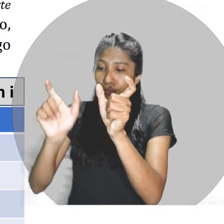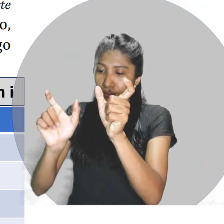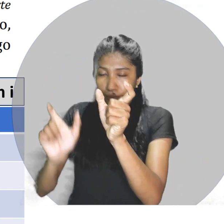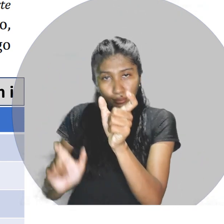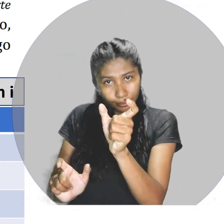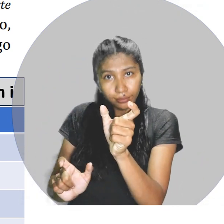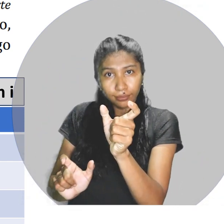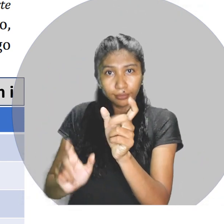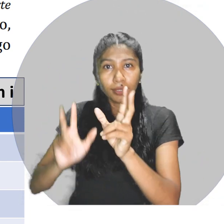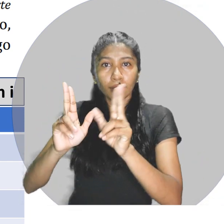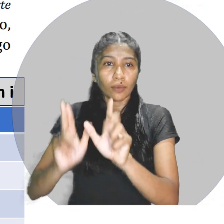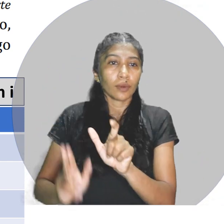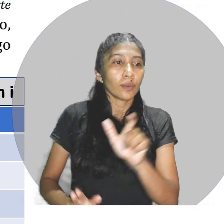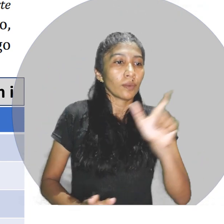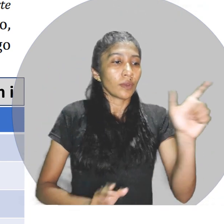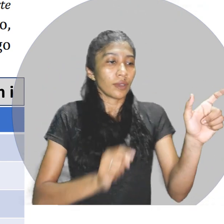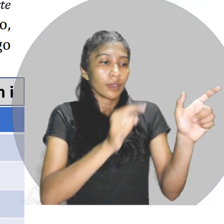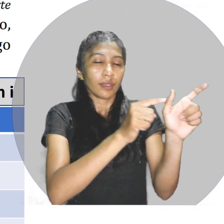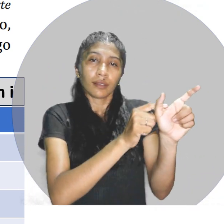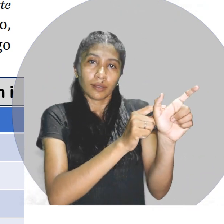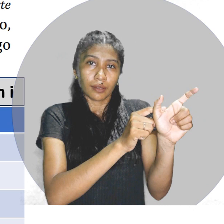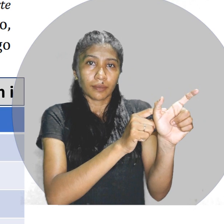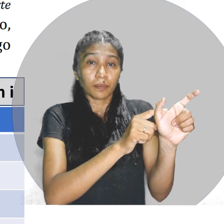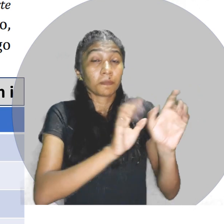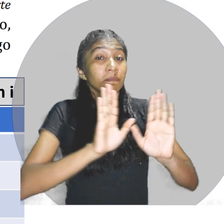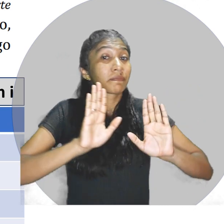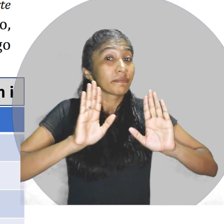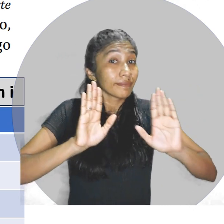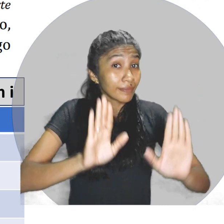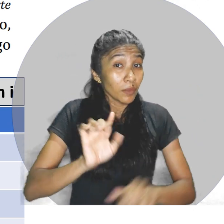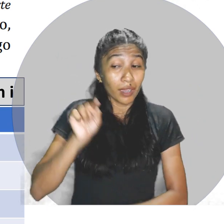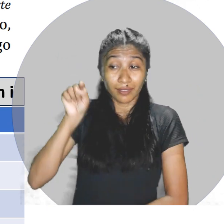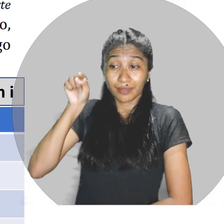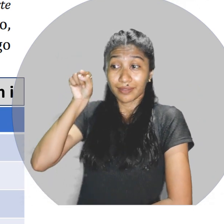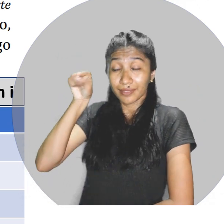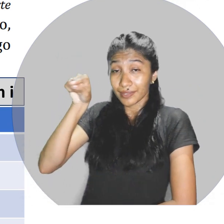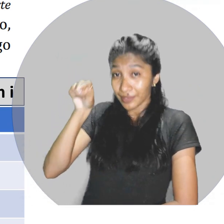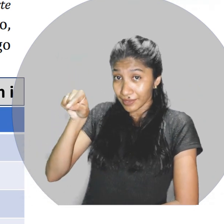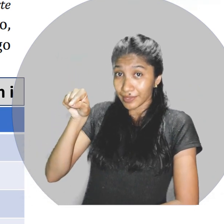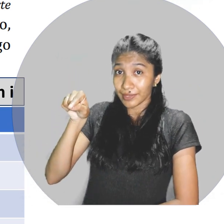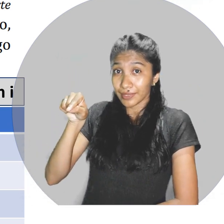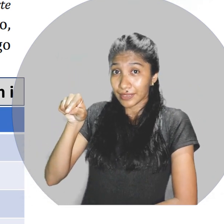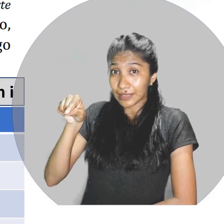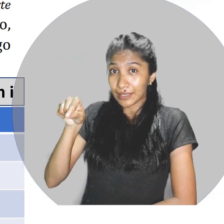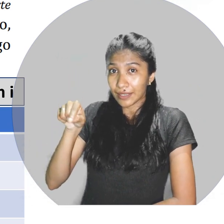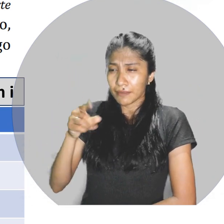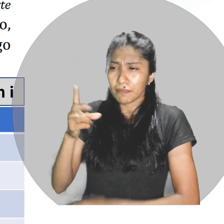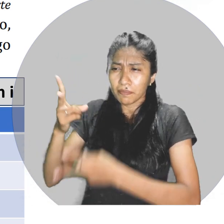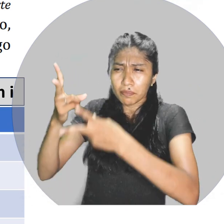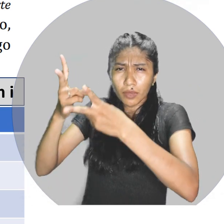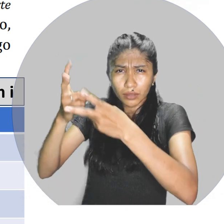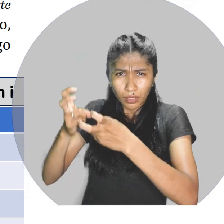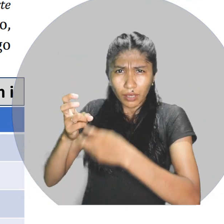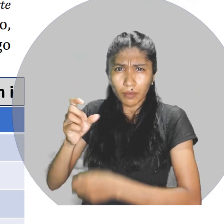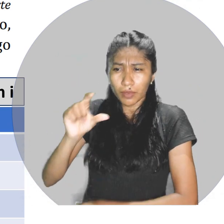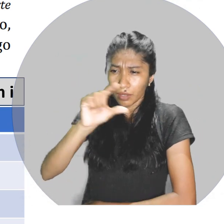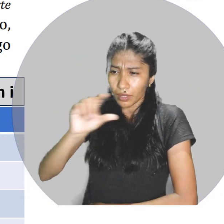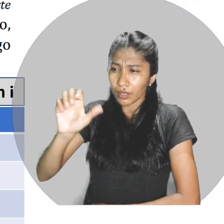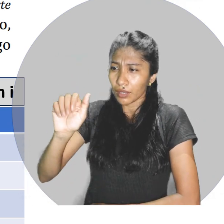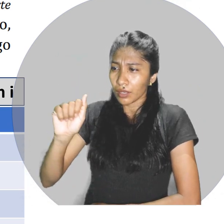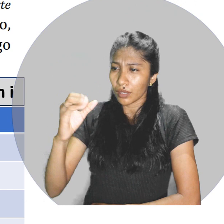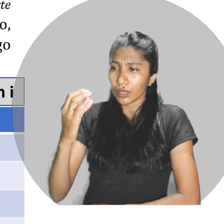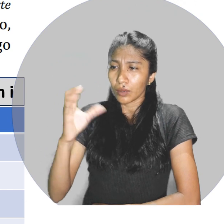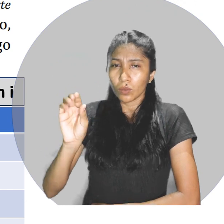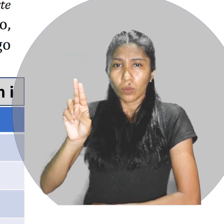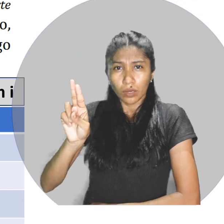sílaba que o genitivo. Mas no caso desta palavra aqui, o acusativo se faz em